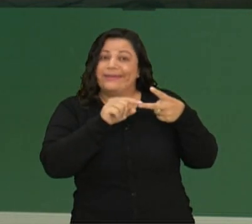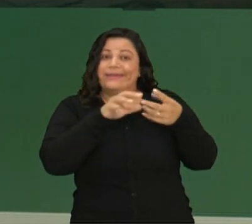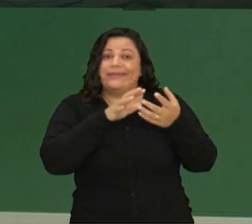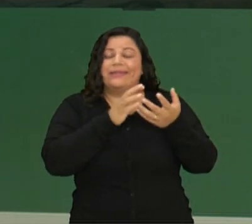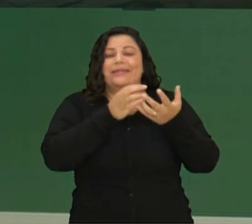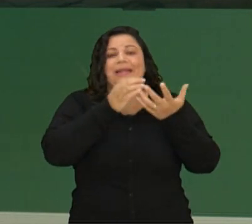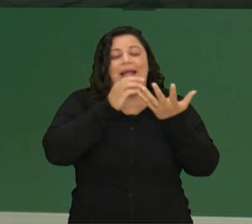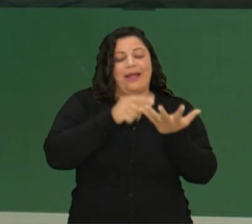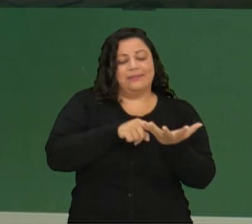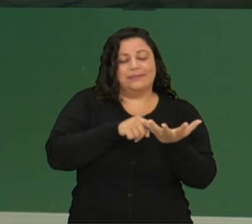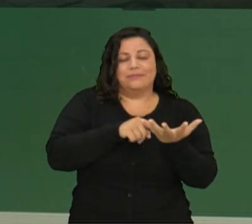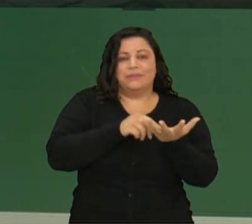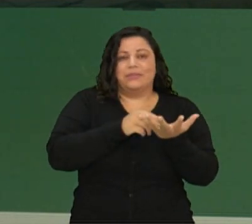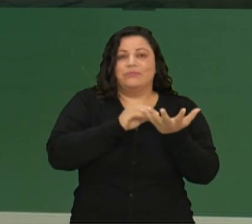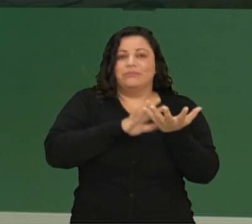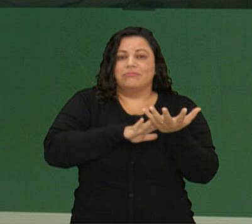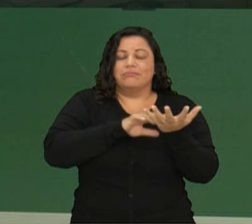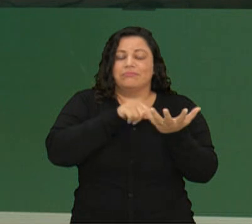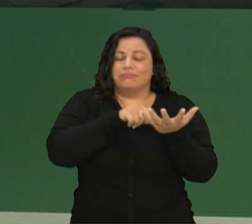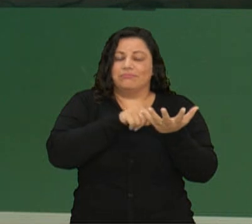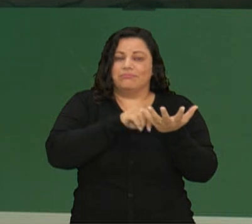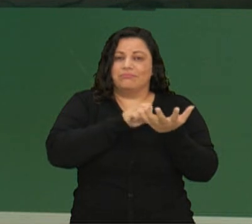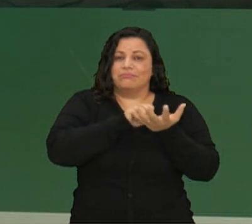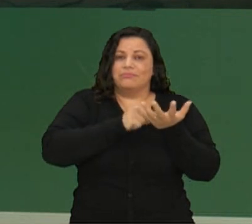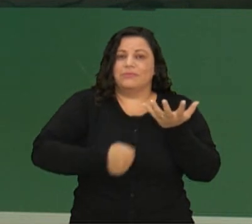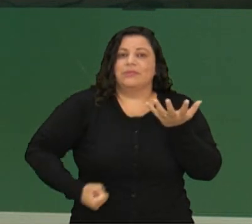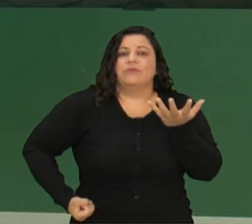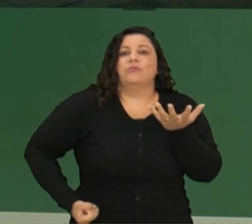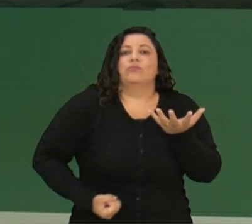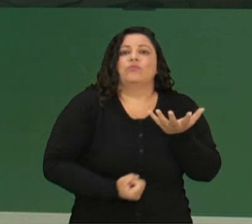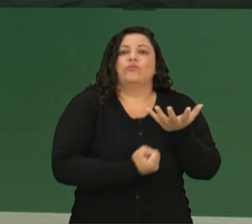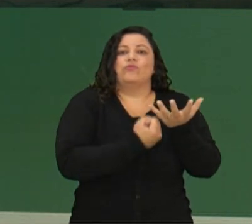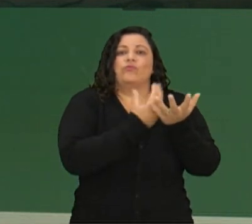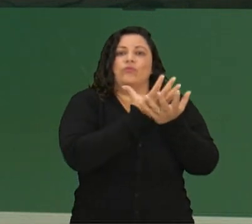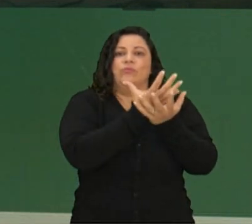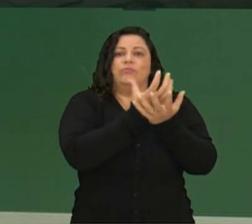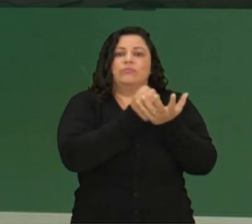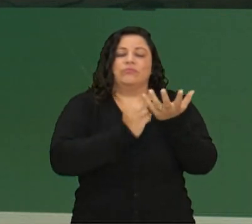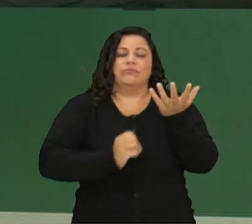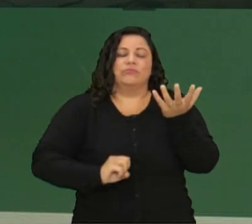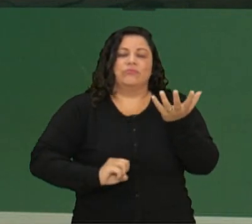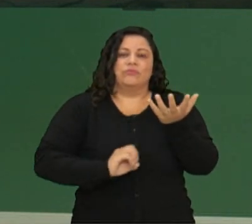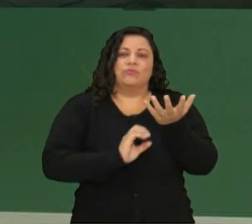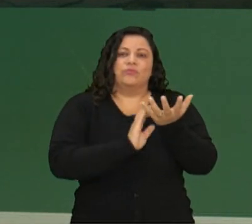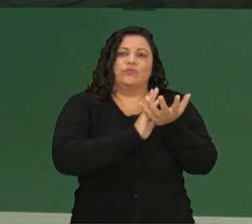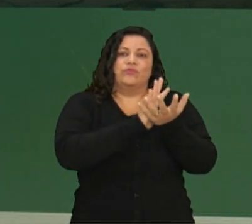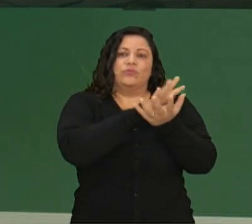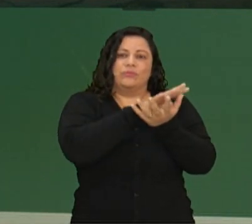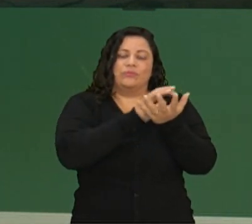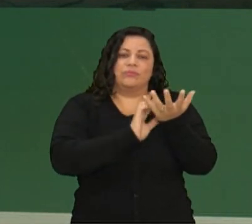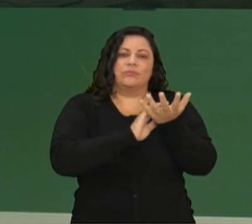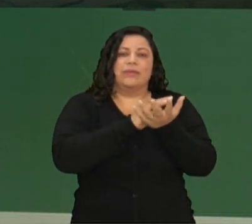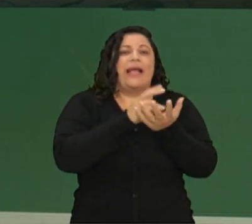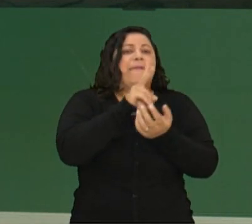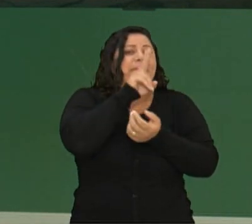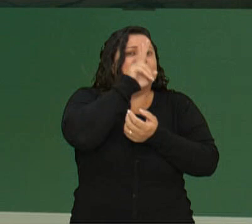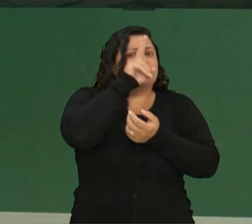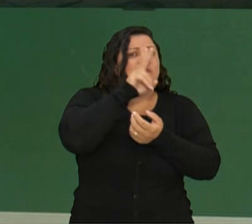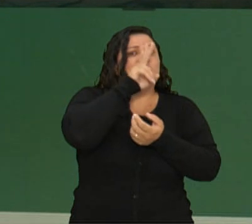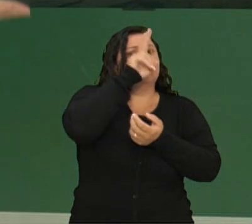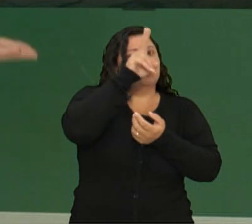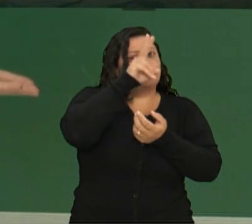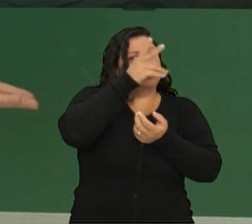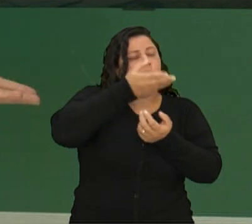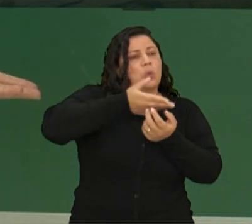de relaxamento do músculo cardíaco, né? Então, qual delas que é mais forte, que tende a ser mais alta? A pressão